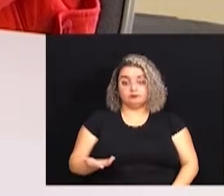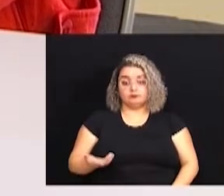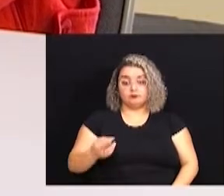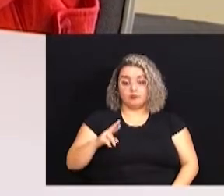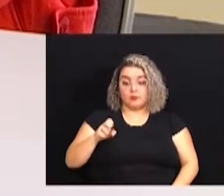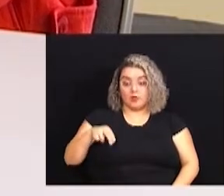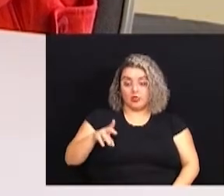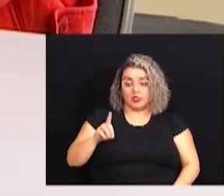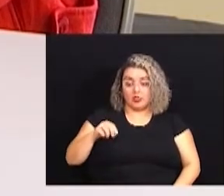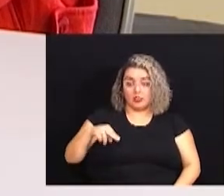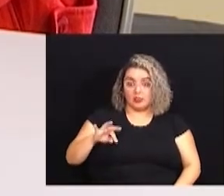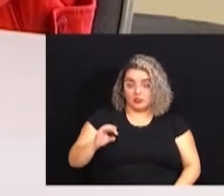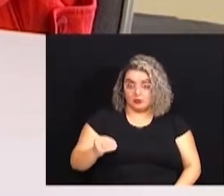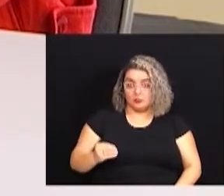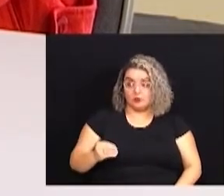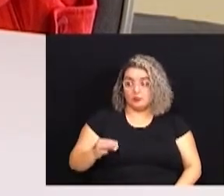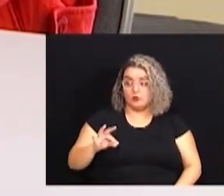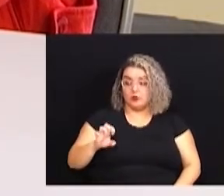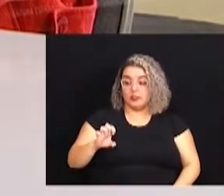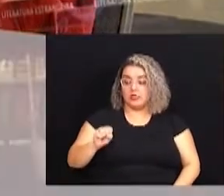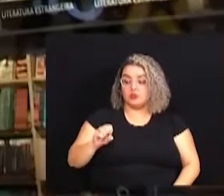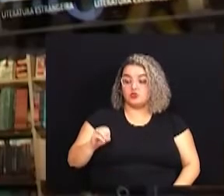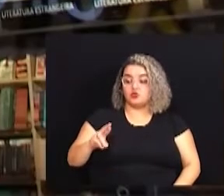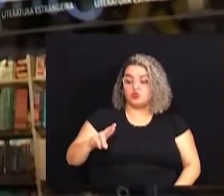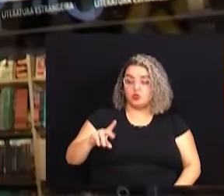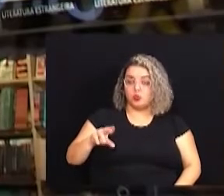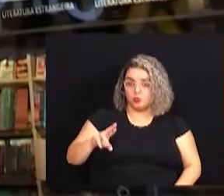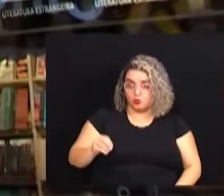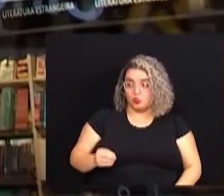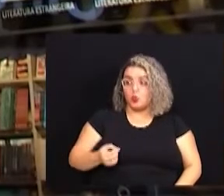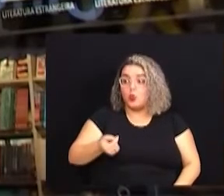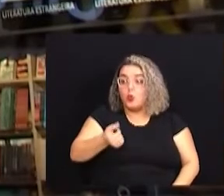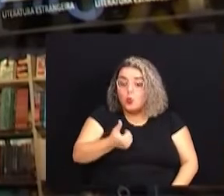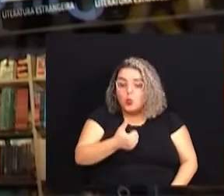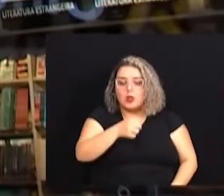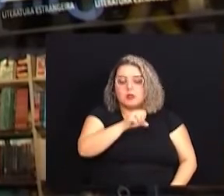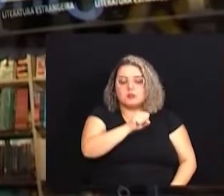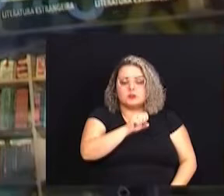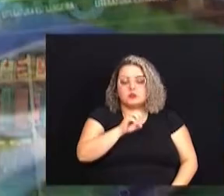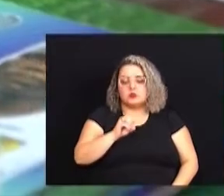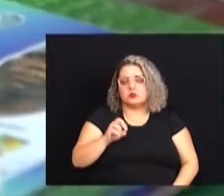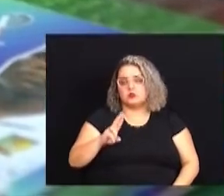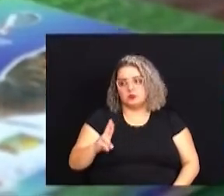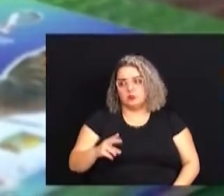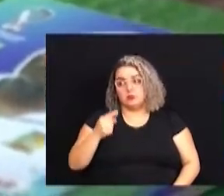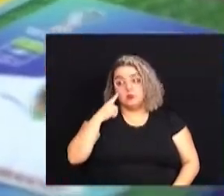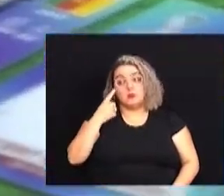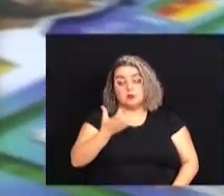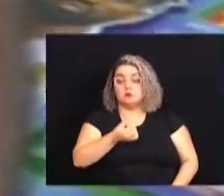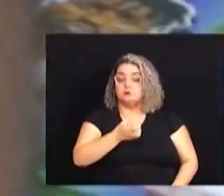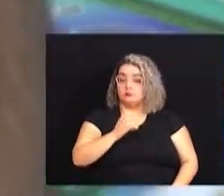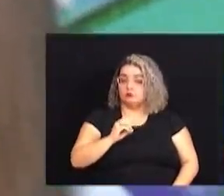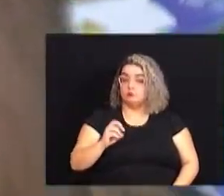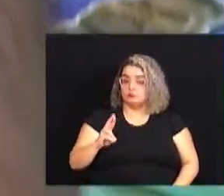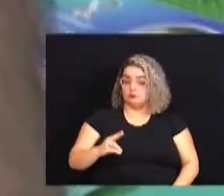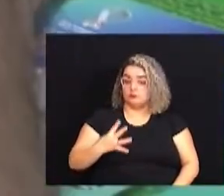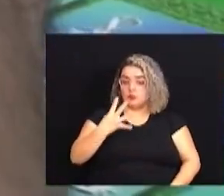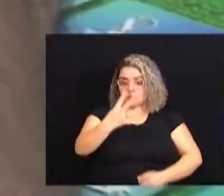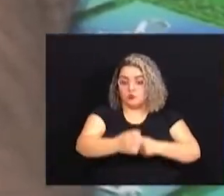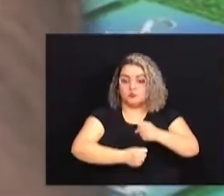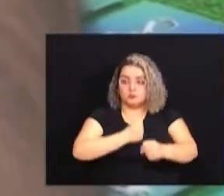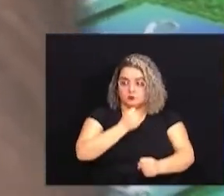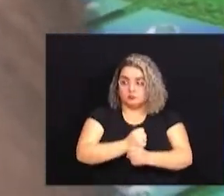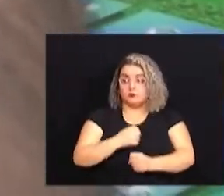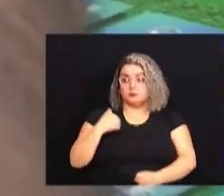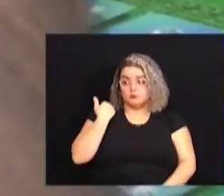falou, rendendo aí no Tesouro Selic, pode chegar até quase 800 reais, pensando num valor de 600, né, daqui